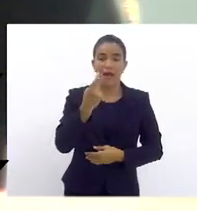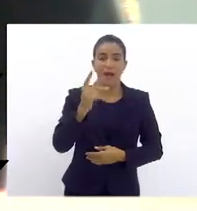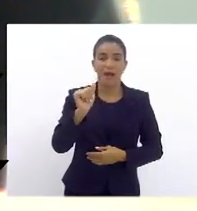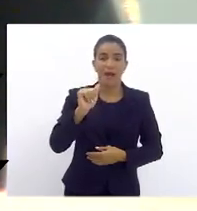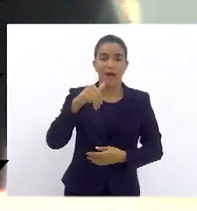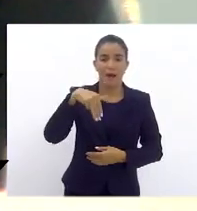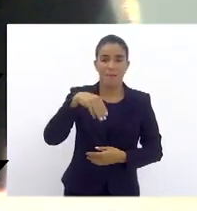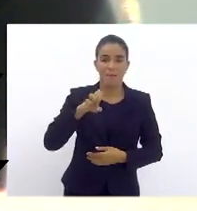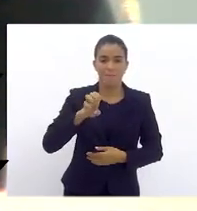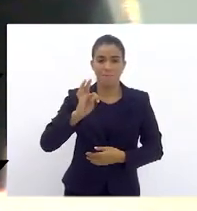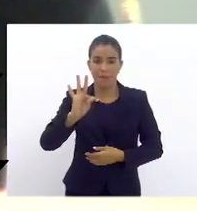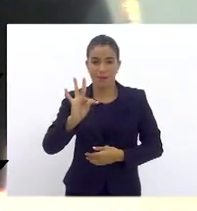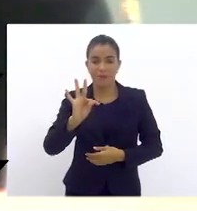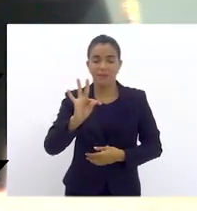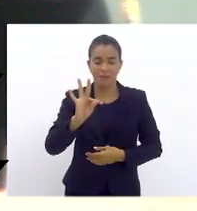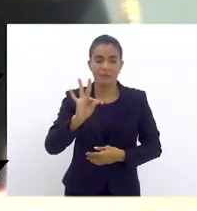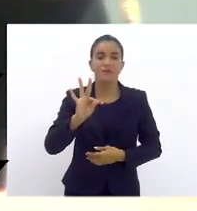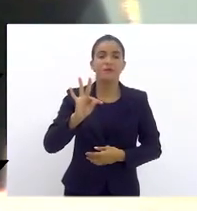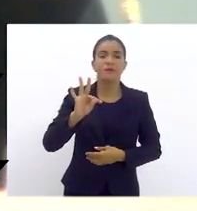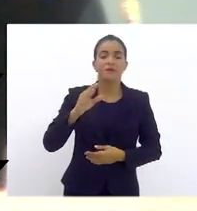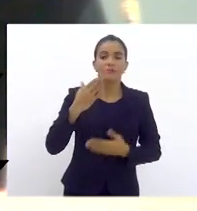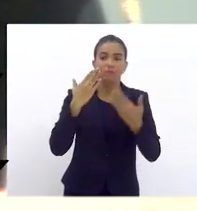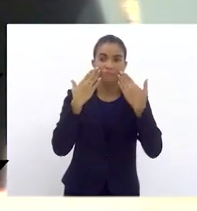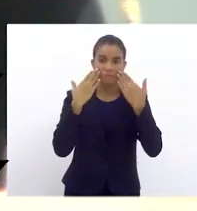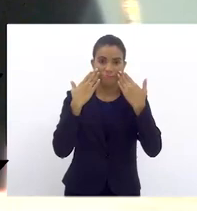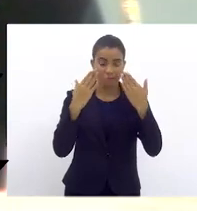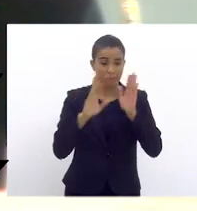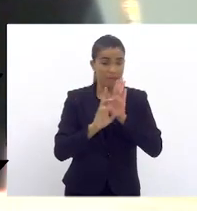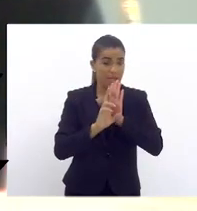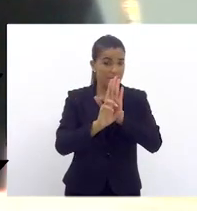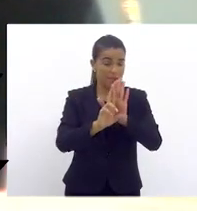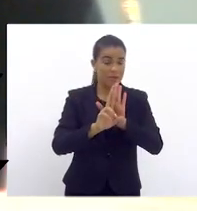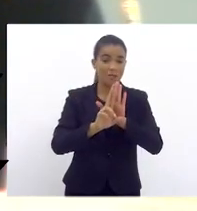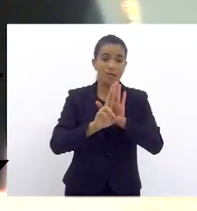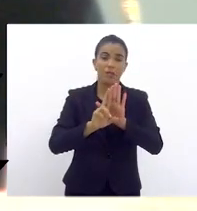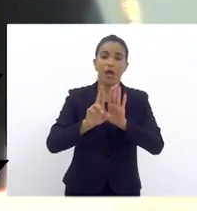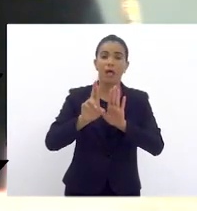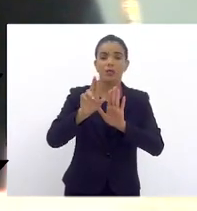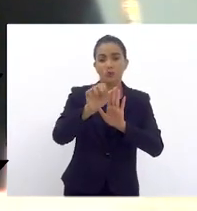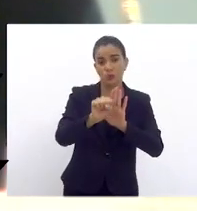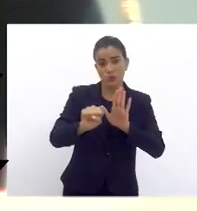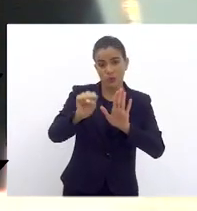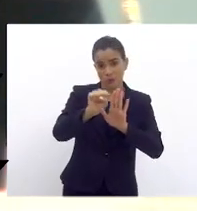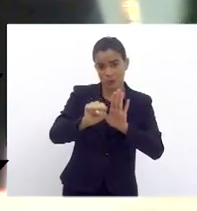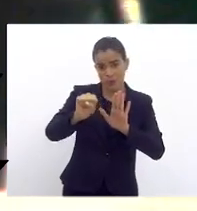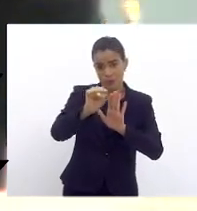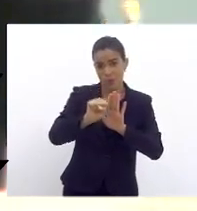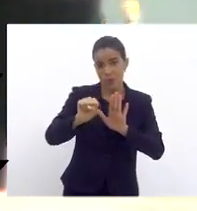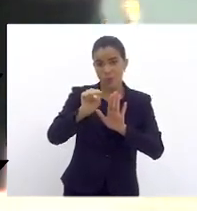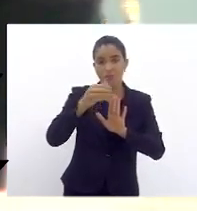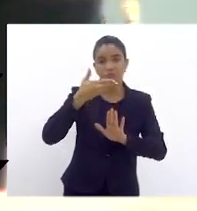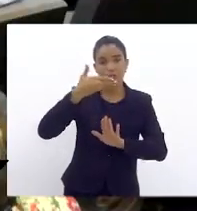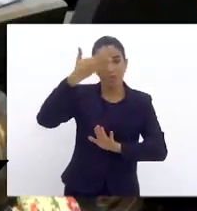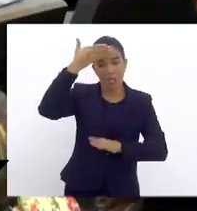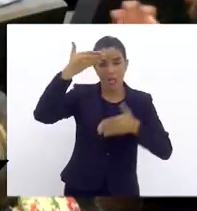que vai estar aqui representando a associação radia dos lã